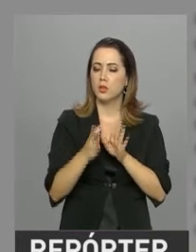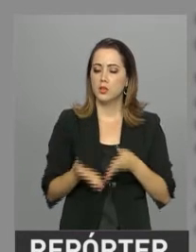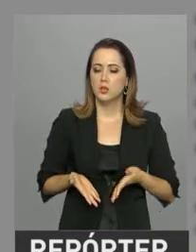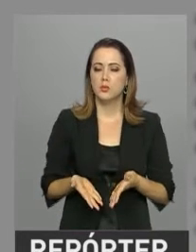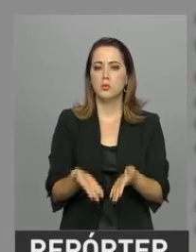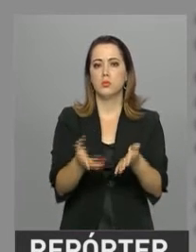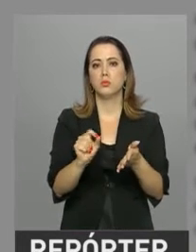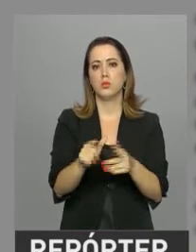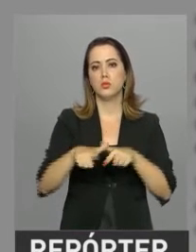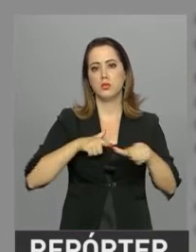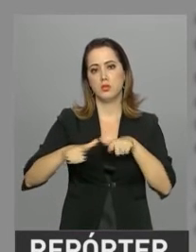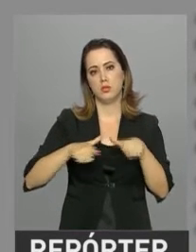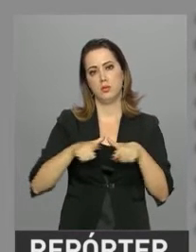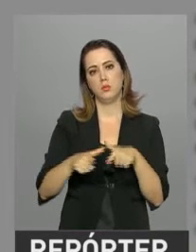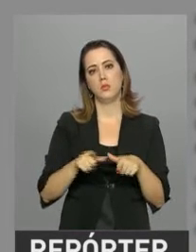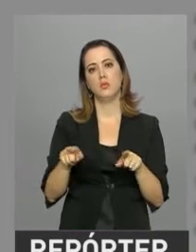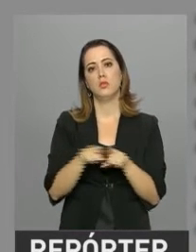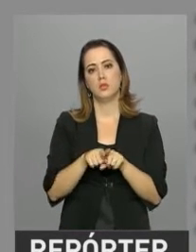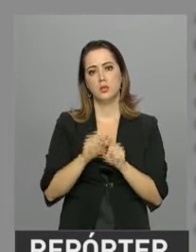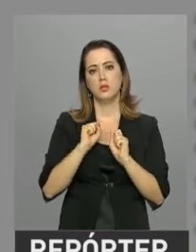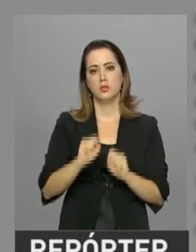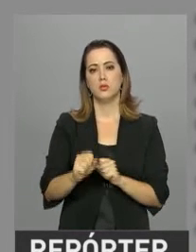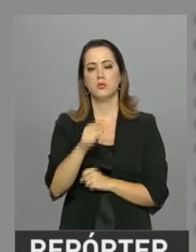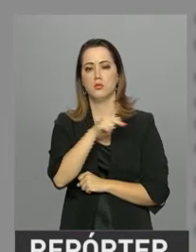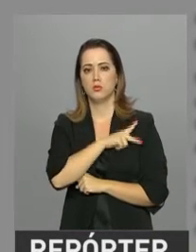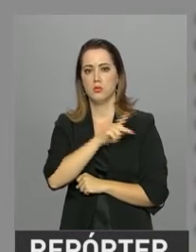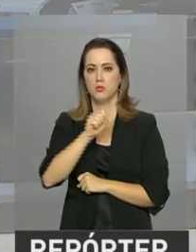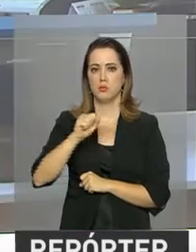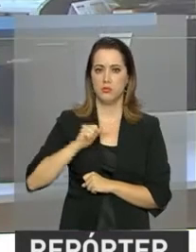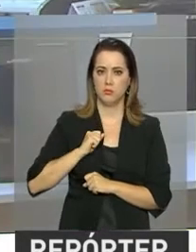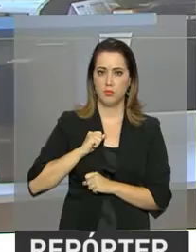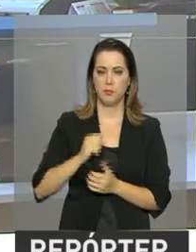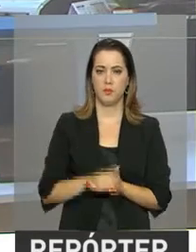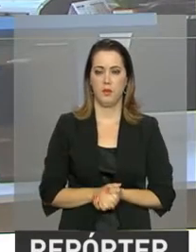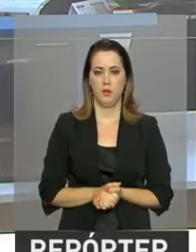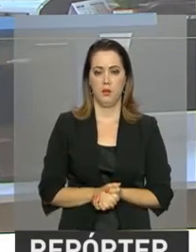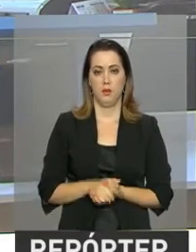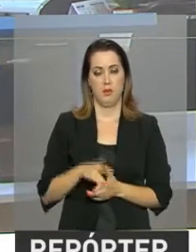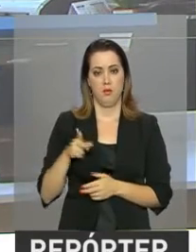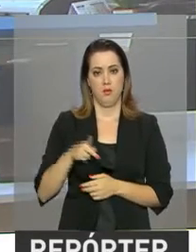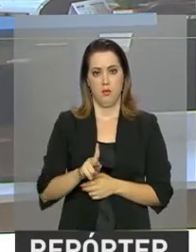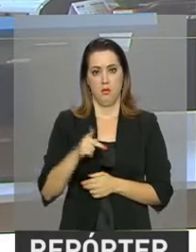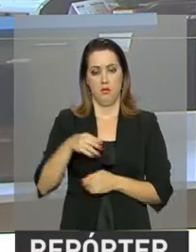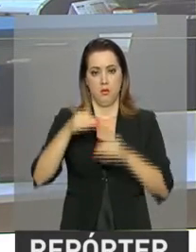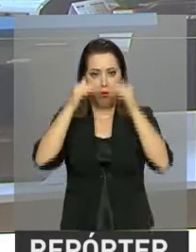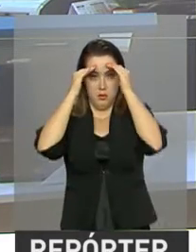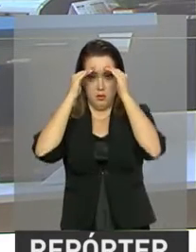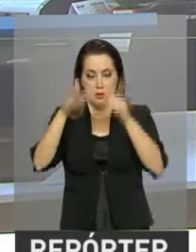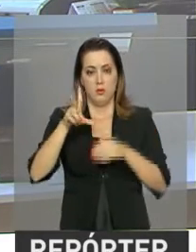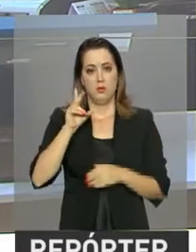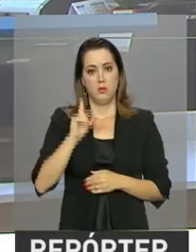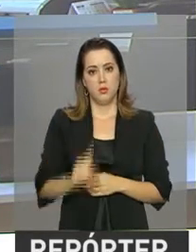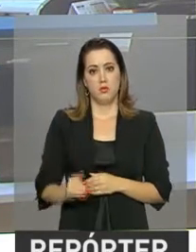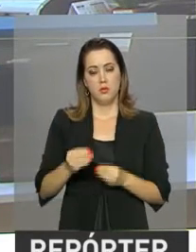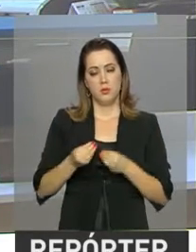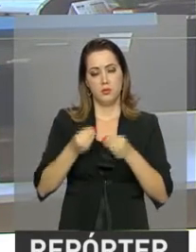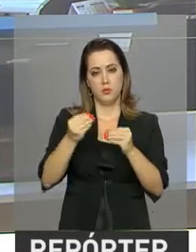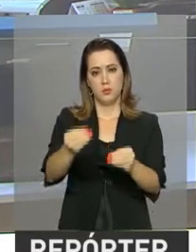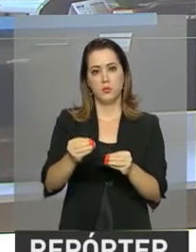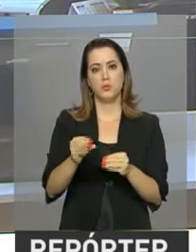geração de emprego e a viabilidade do sistema previdenciário, sempre respeitando os direitos e